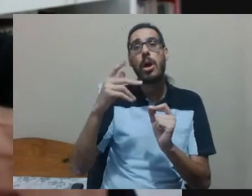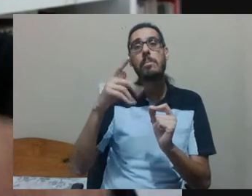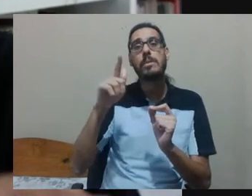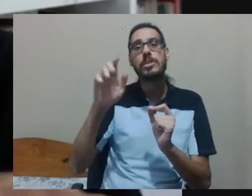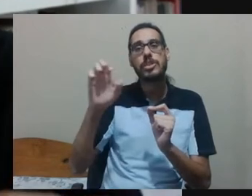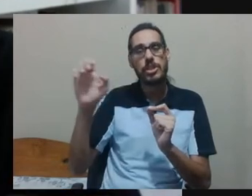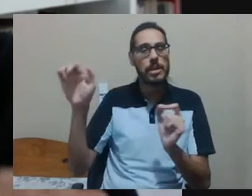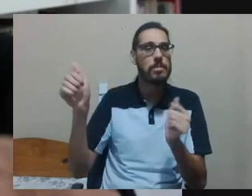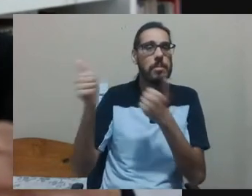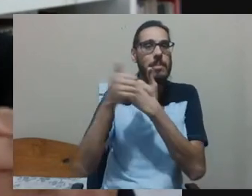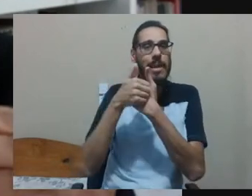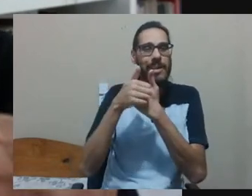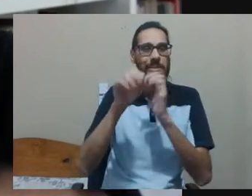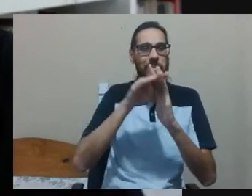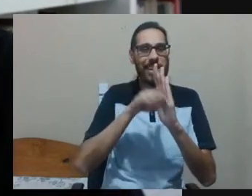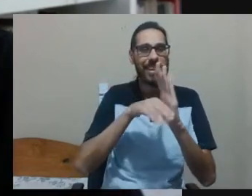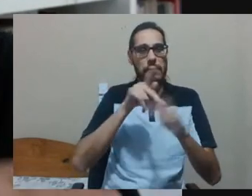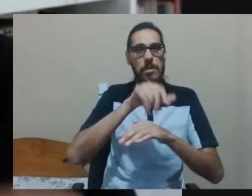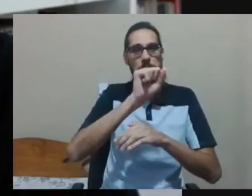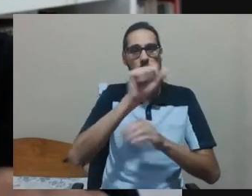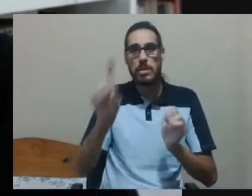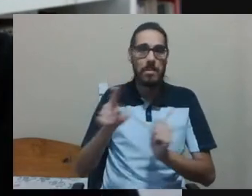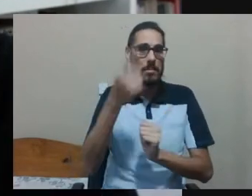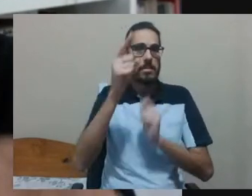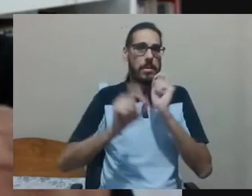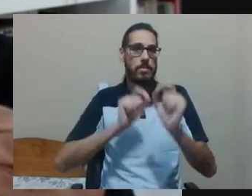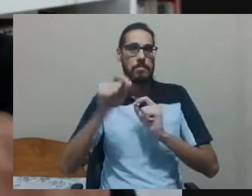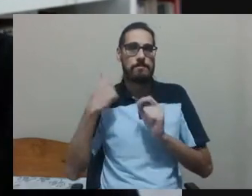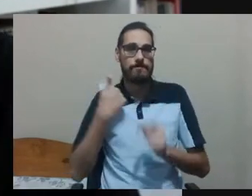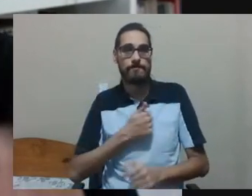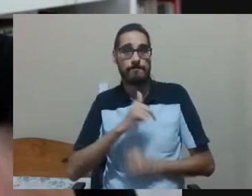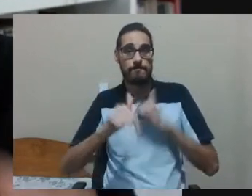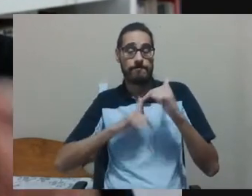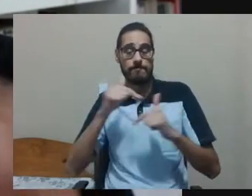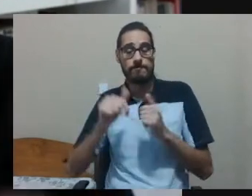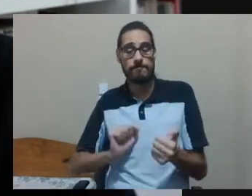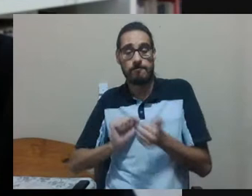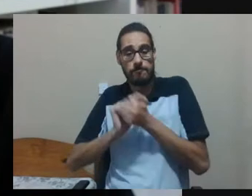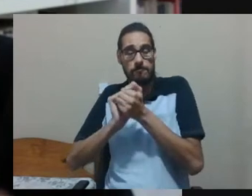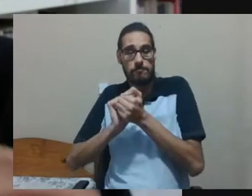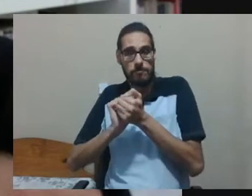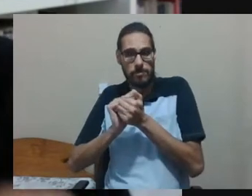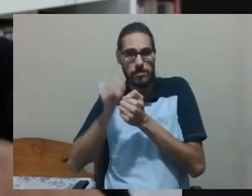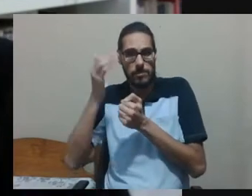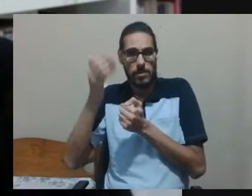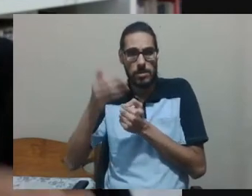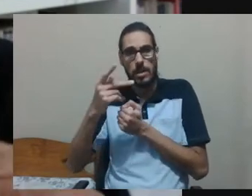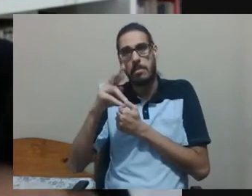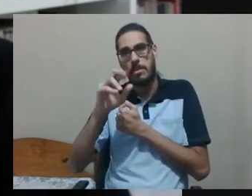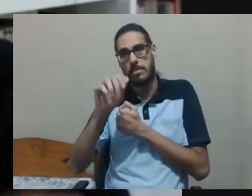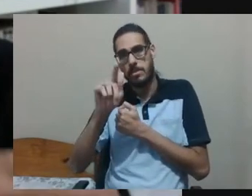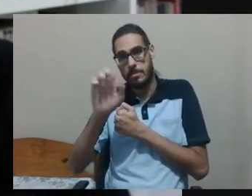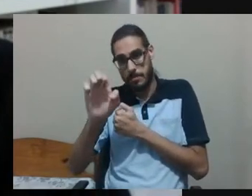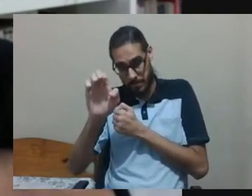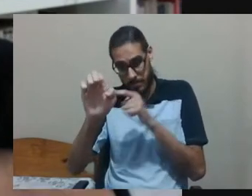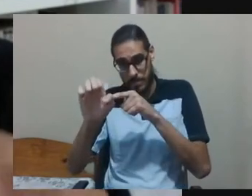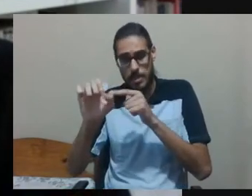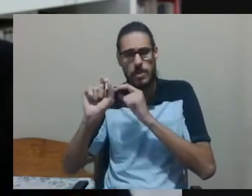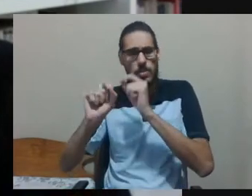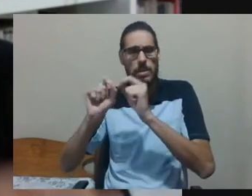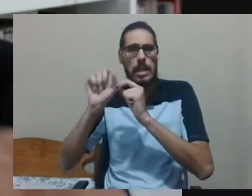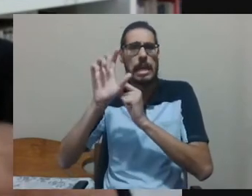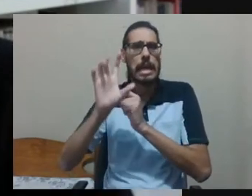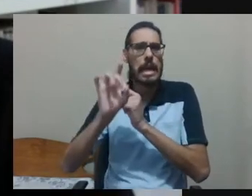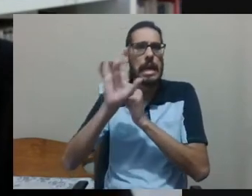em primeiro lugar, trabalhar juntamente com a Pró-Reitoria de Gestão de Pessoas para que cada programa de